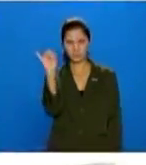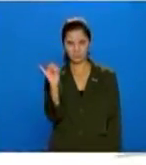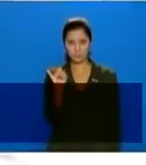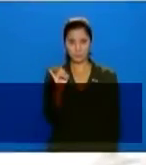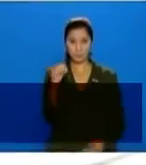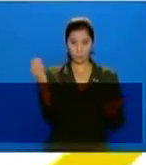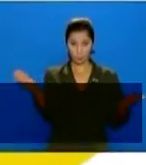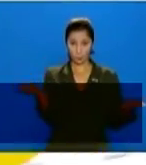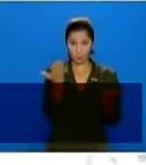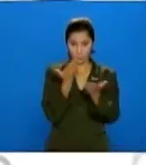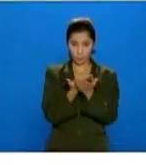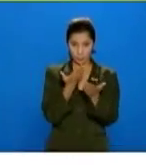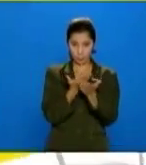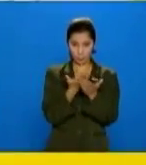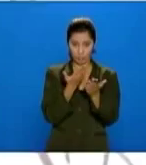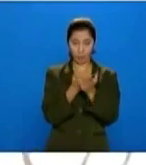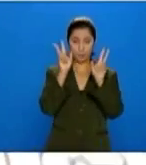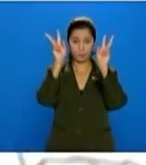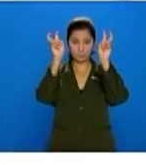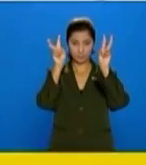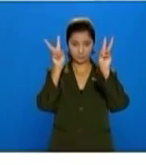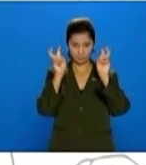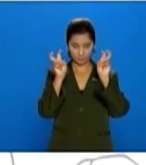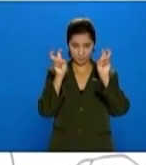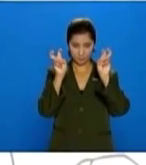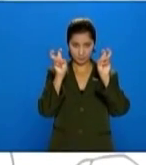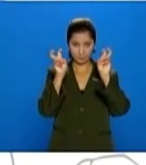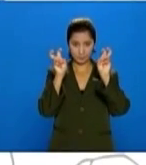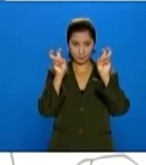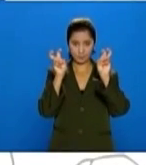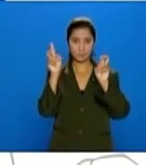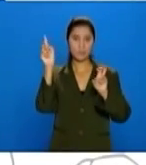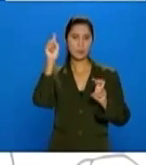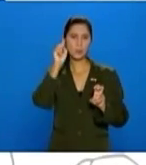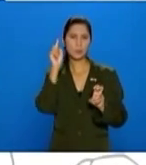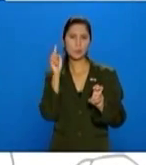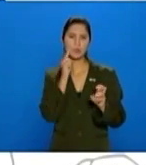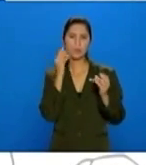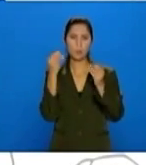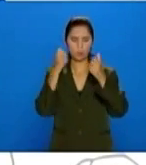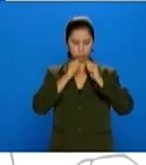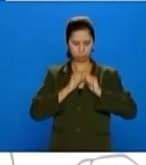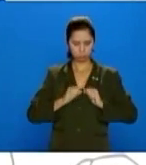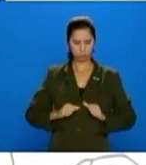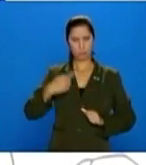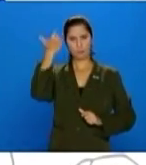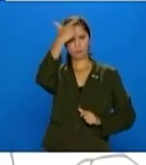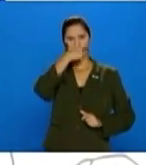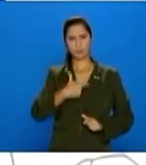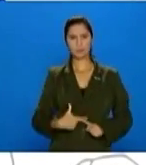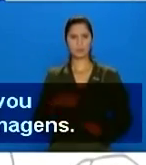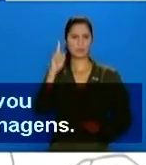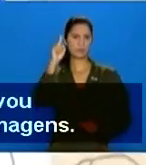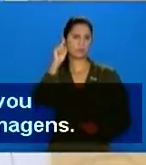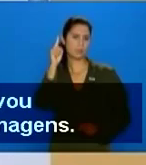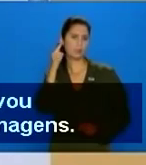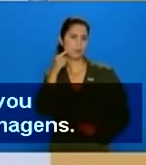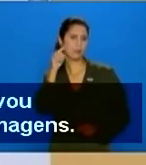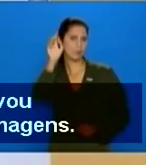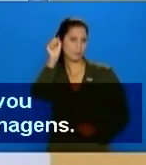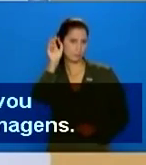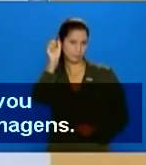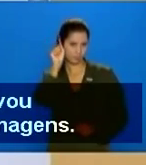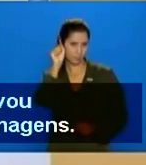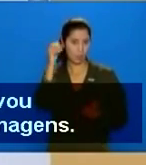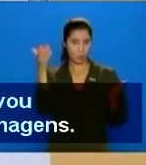Olá! Nossa aula de hoje tem o tema A surdez, noções de anatomia e fisiologia da audição. Para iniciar